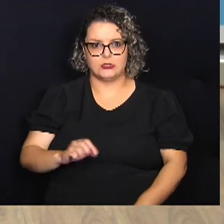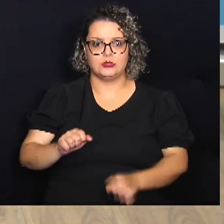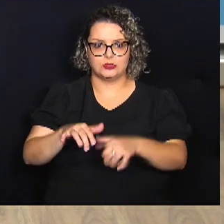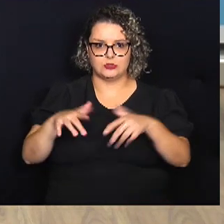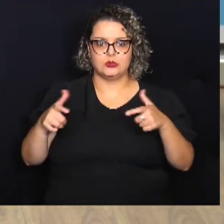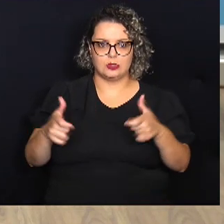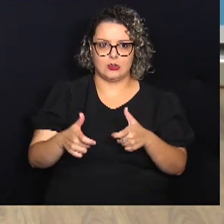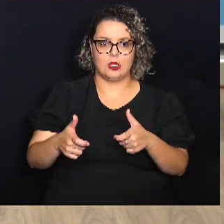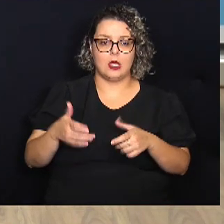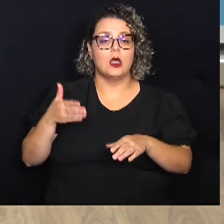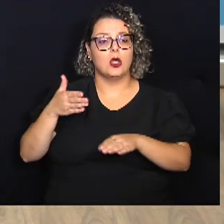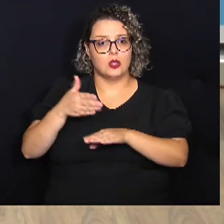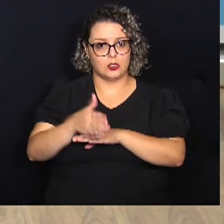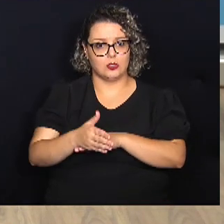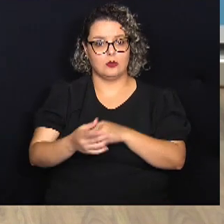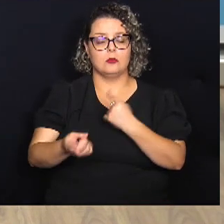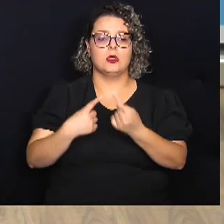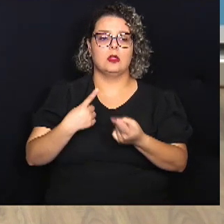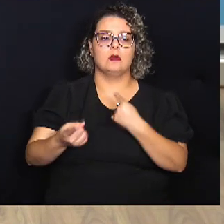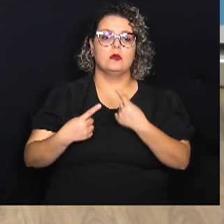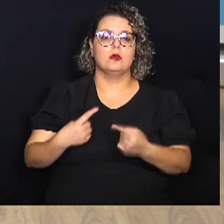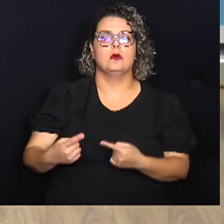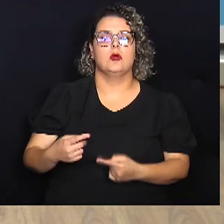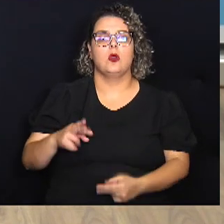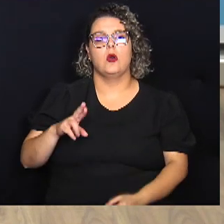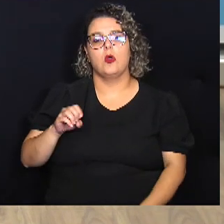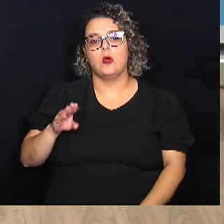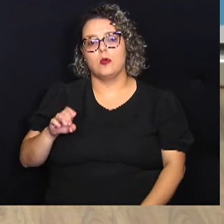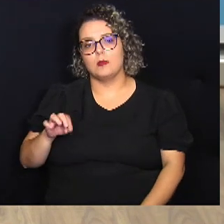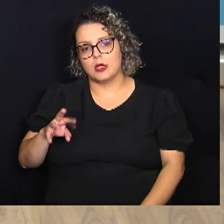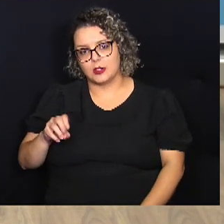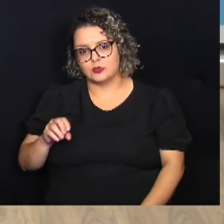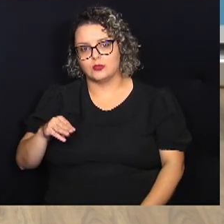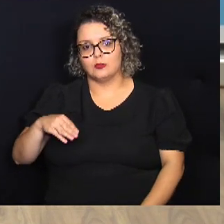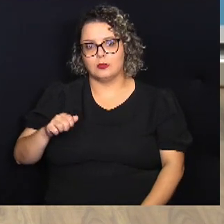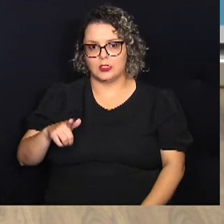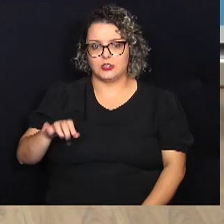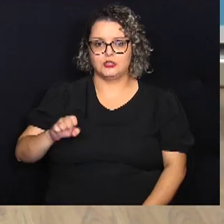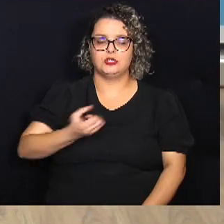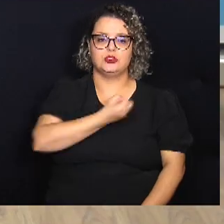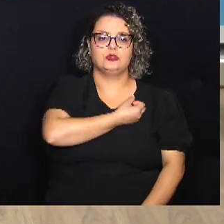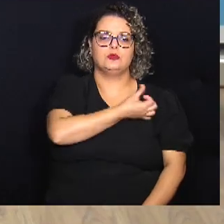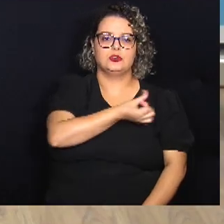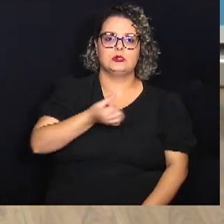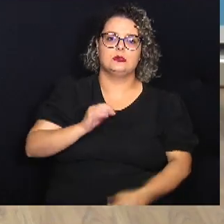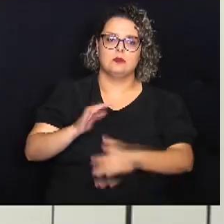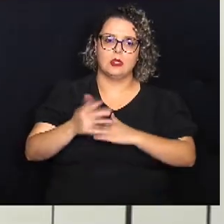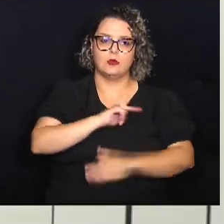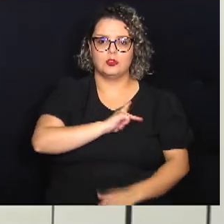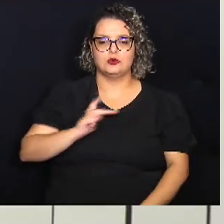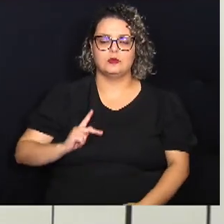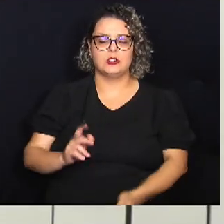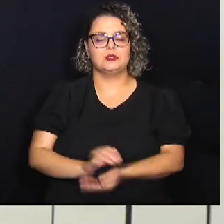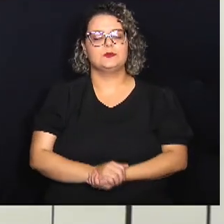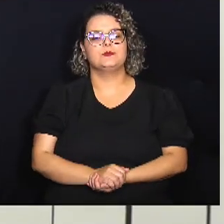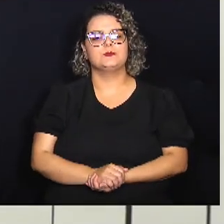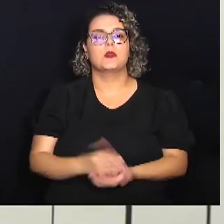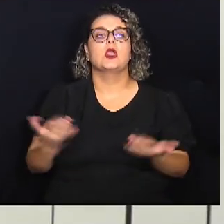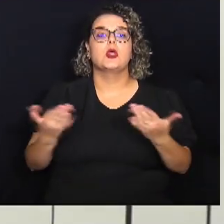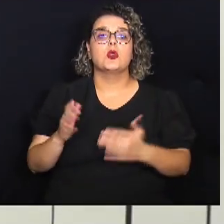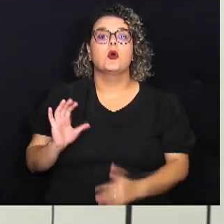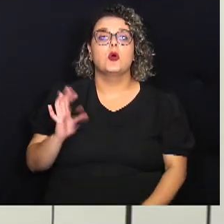A entrada é pela Avenida Engenheiro Roberto Mange, número 66, no bairro Ponte Preta. E hoje acontece